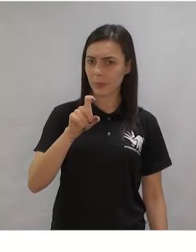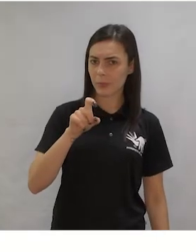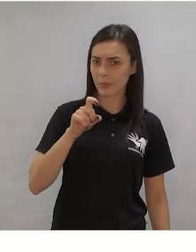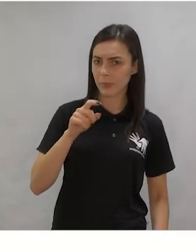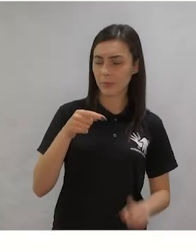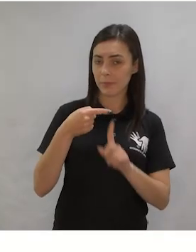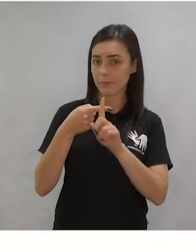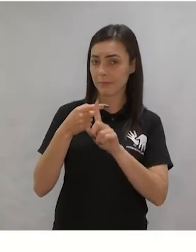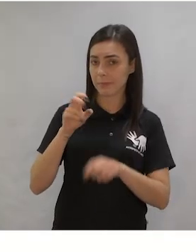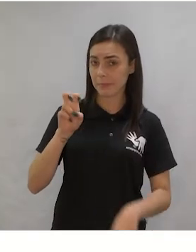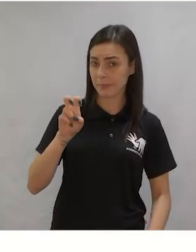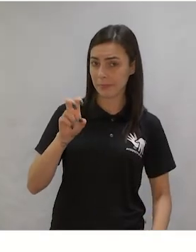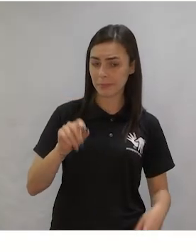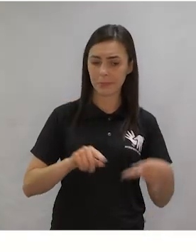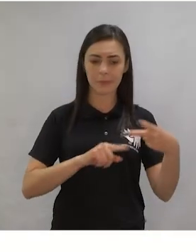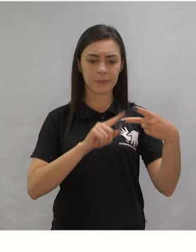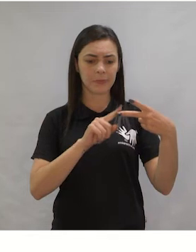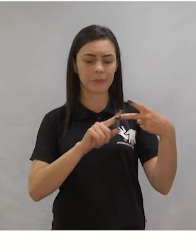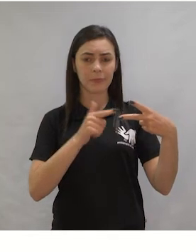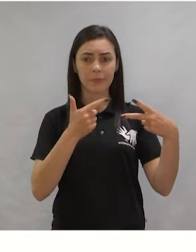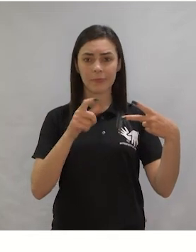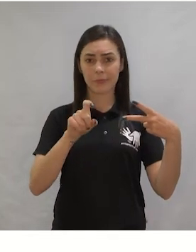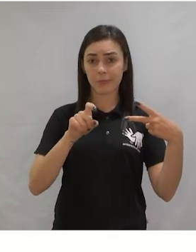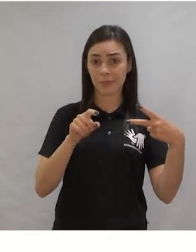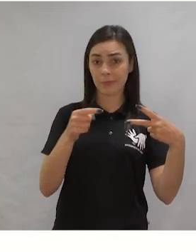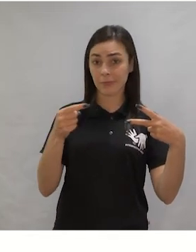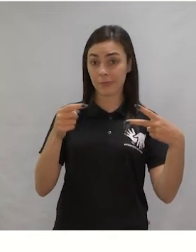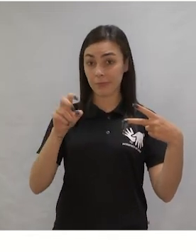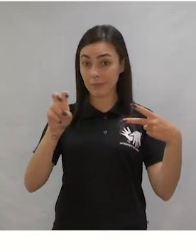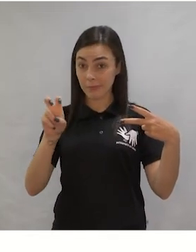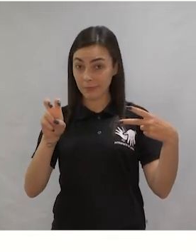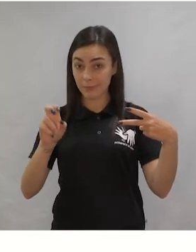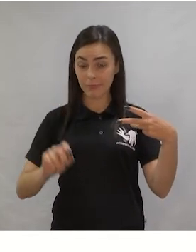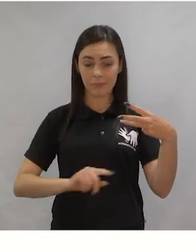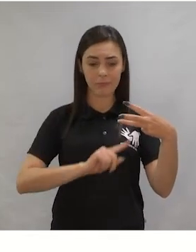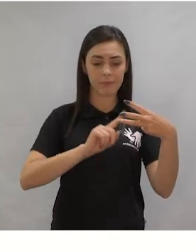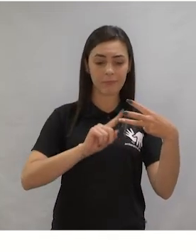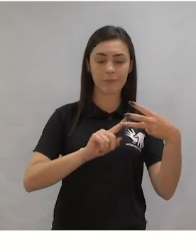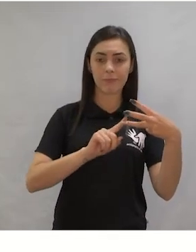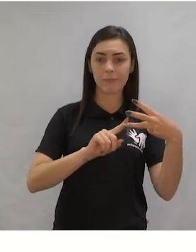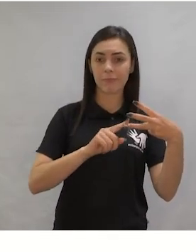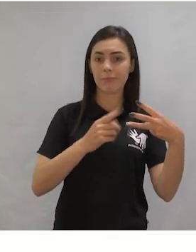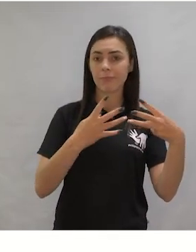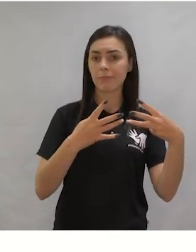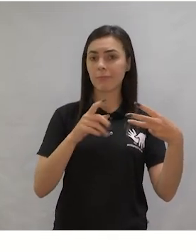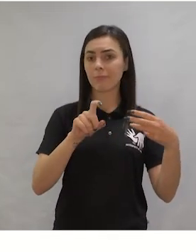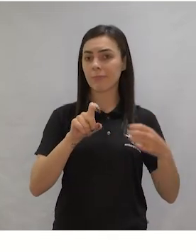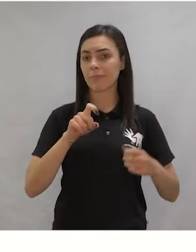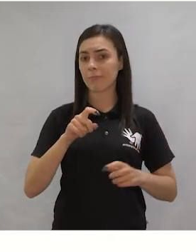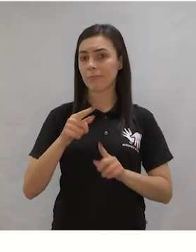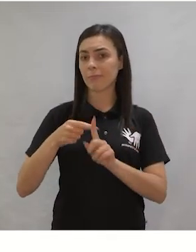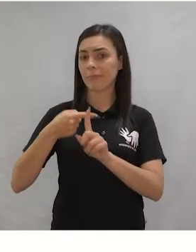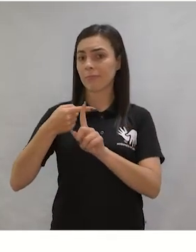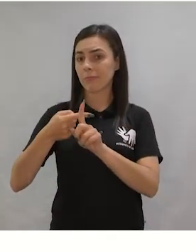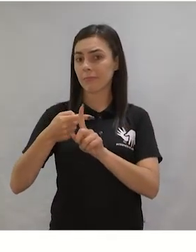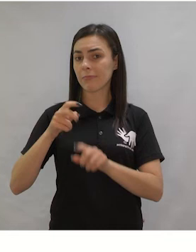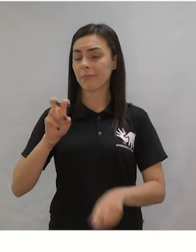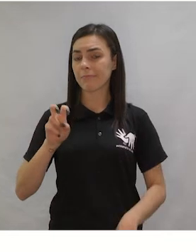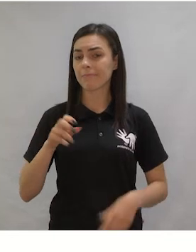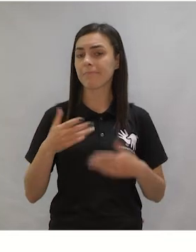que é 2x mais 5? É a letra B, 2x menos 5? Ou é a letra